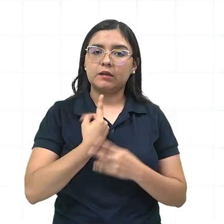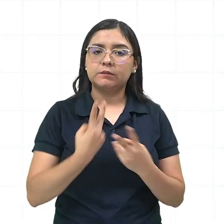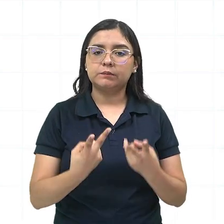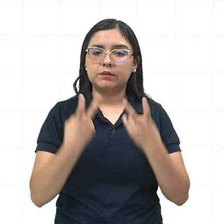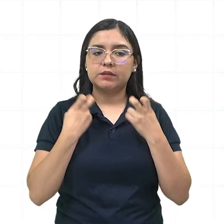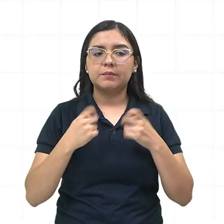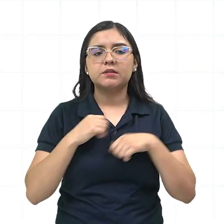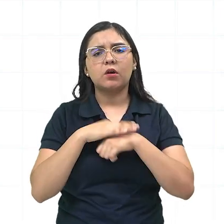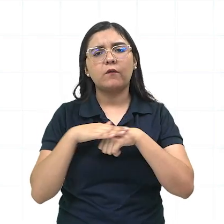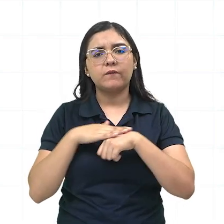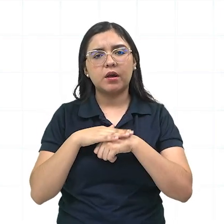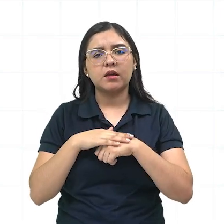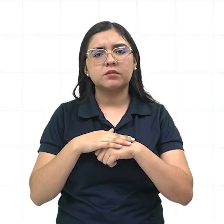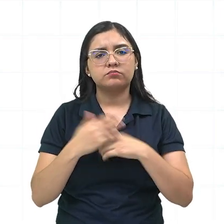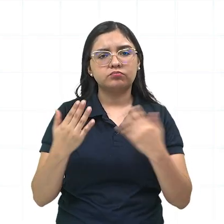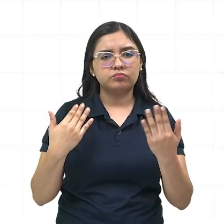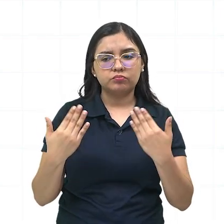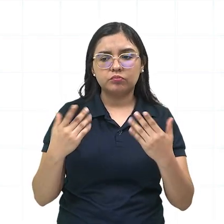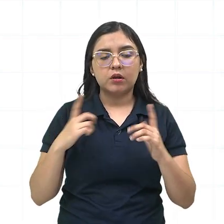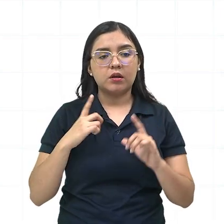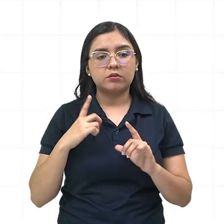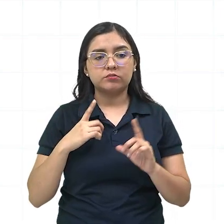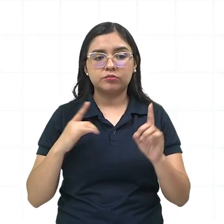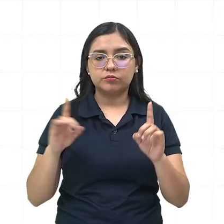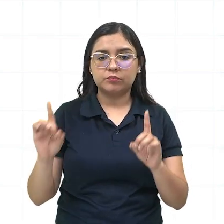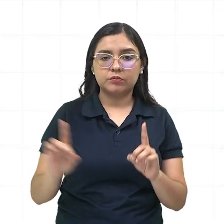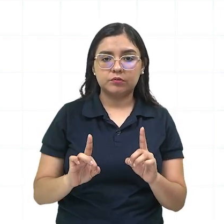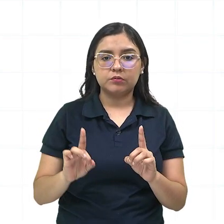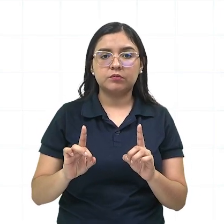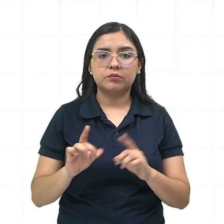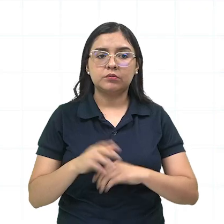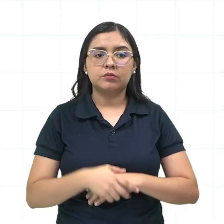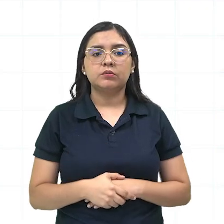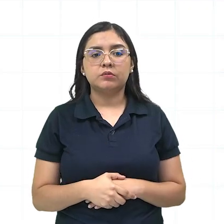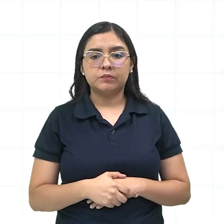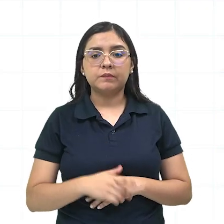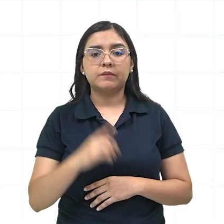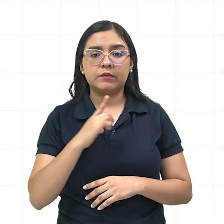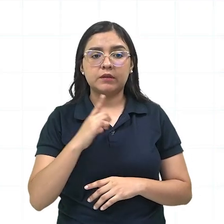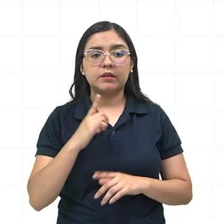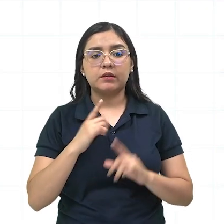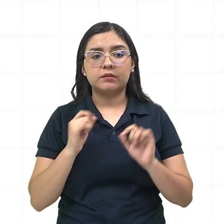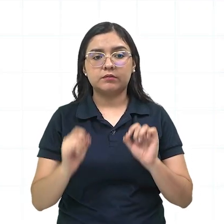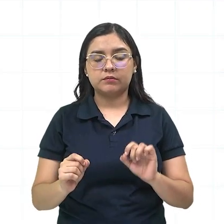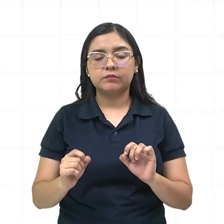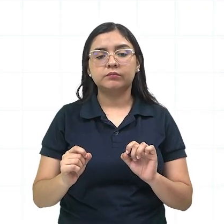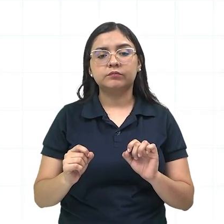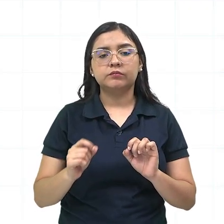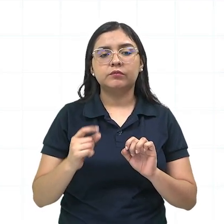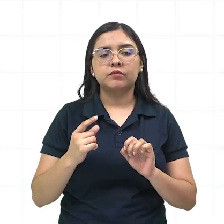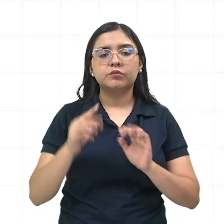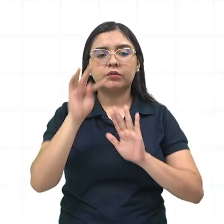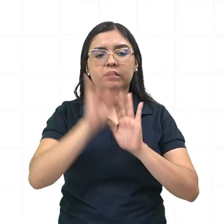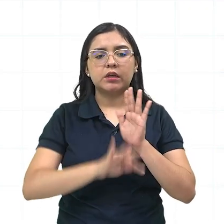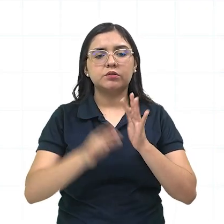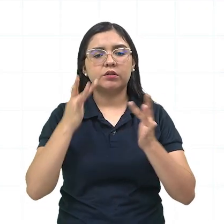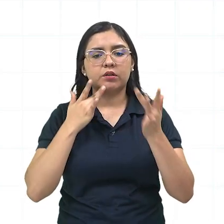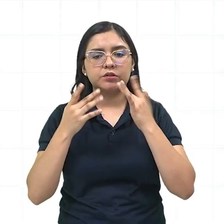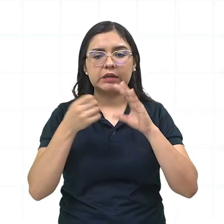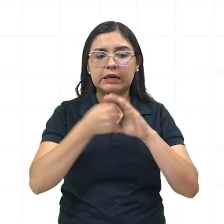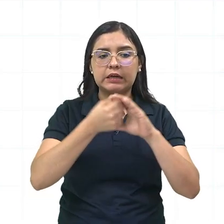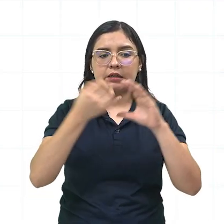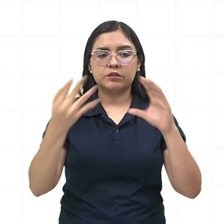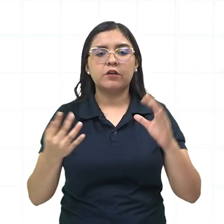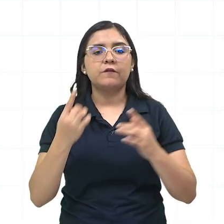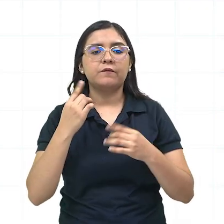que os diálogos fazem os personagens surgirem dentro do texto teatral, com as suas características,